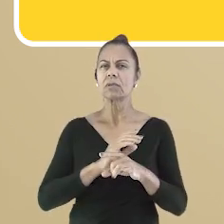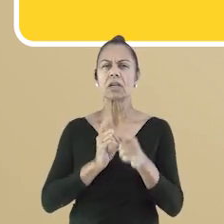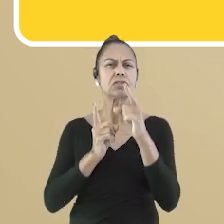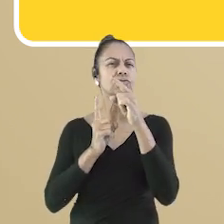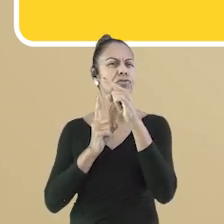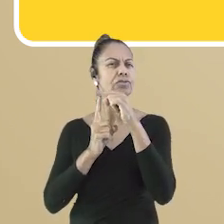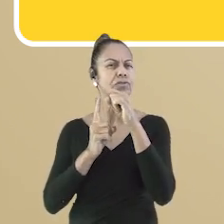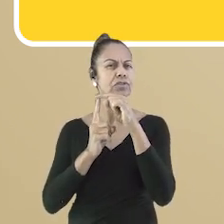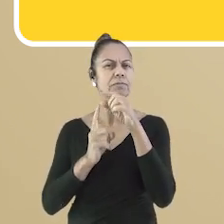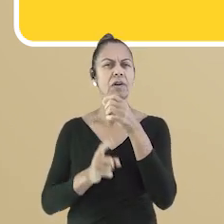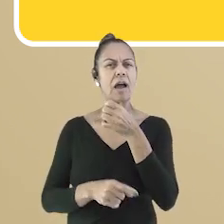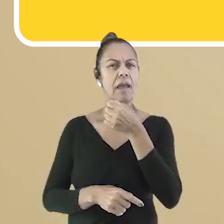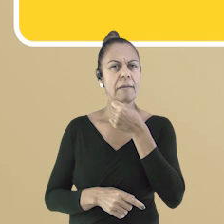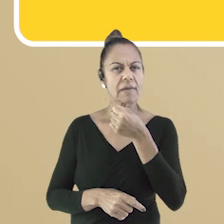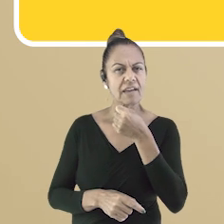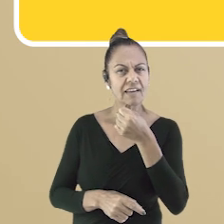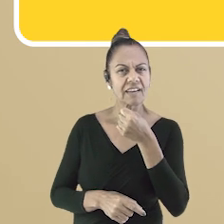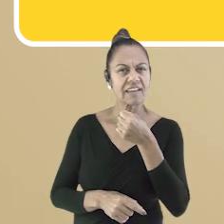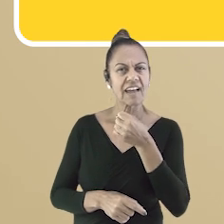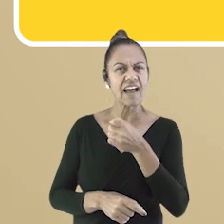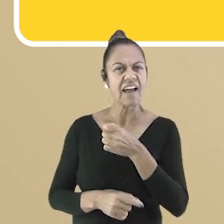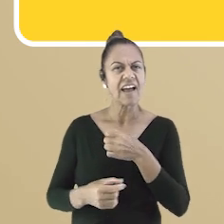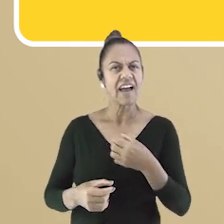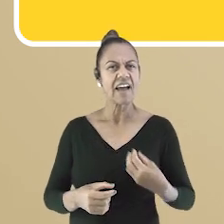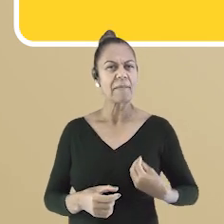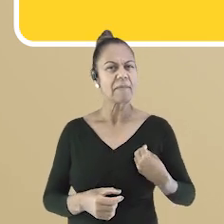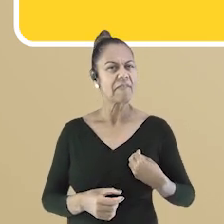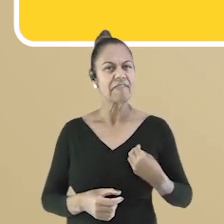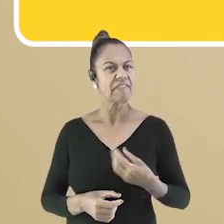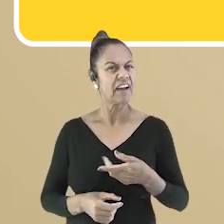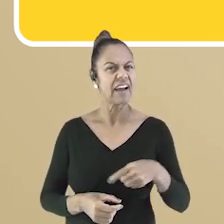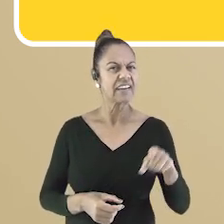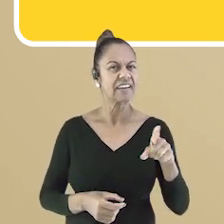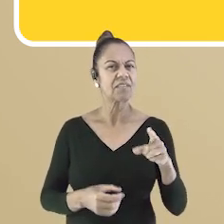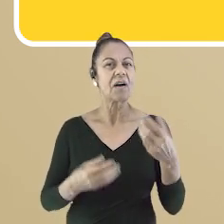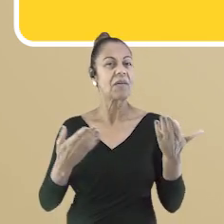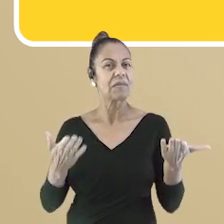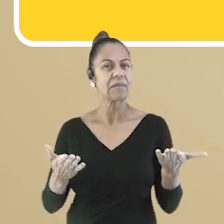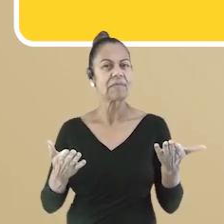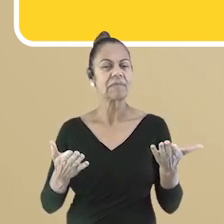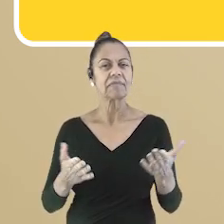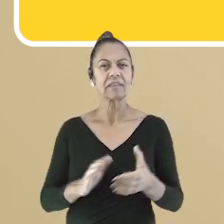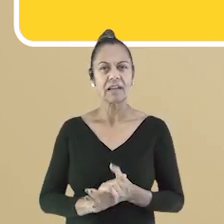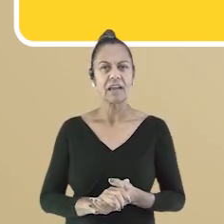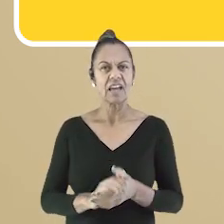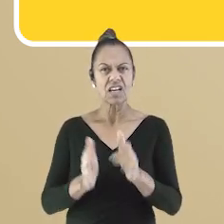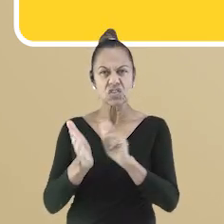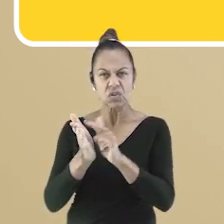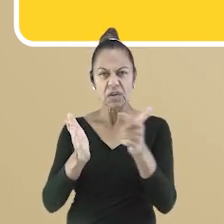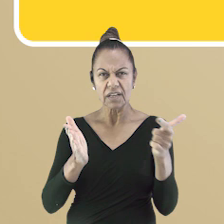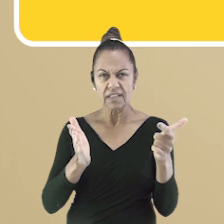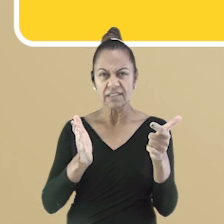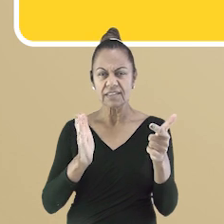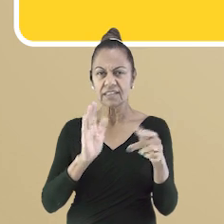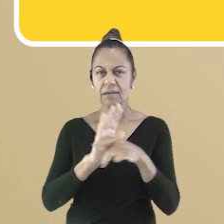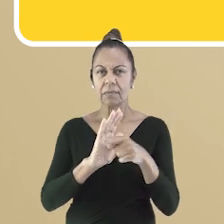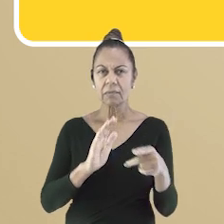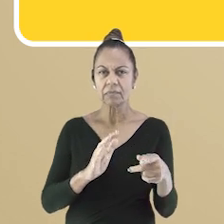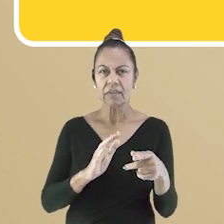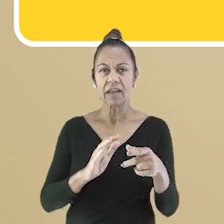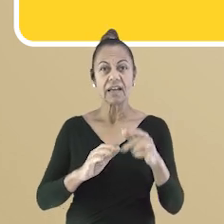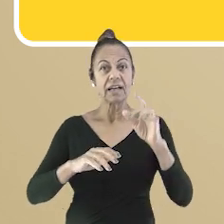empresa para uma entrevista. Que tipo de entrevista ela irá participar? Entrevista